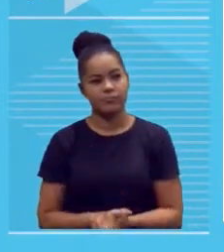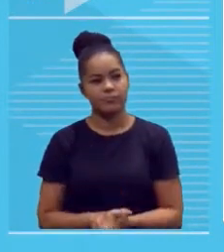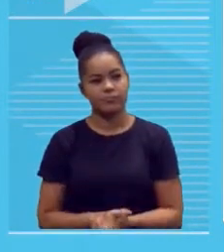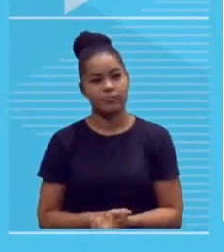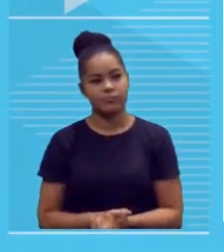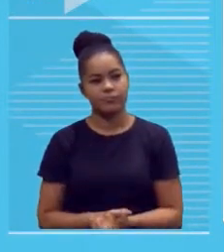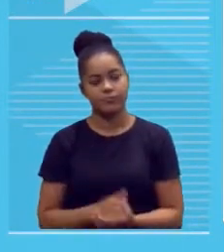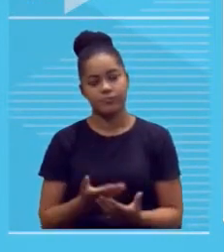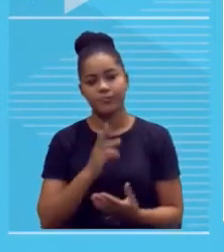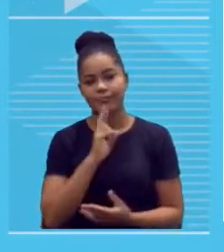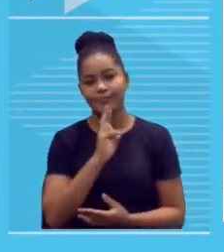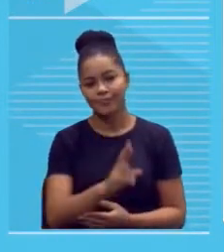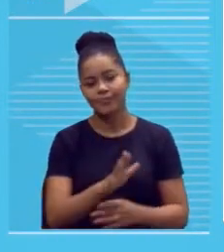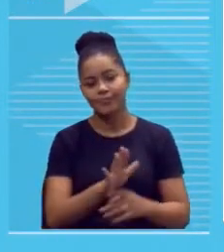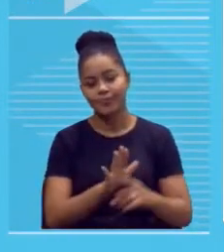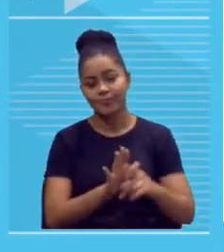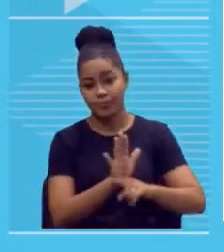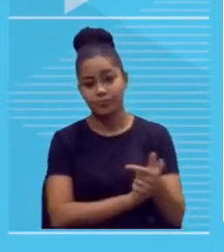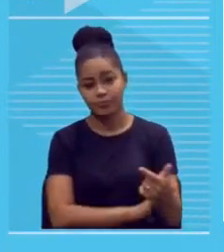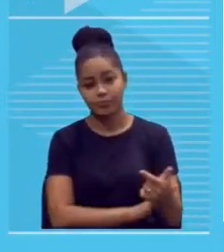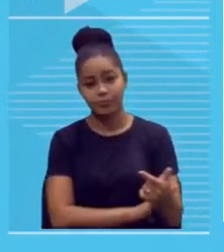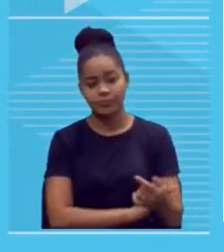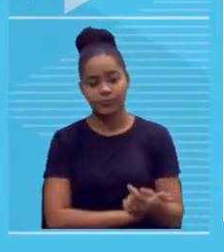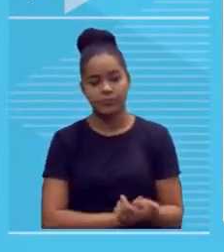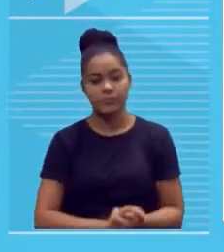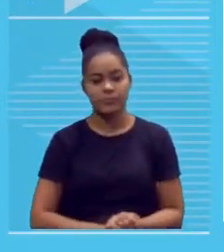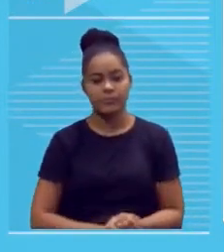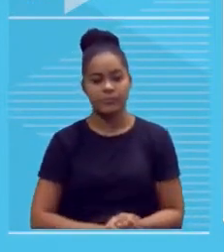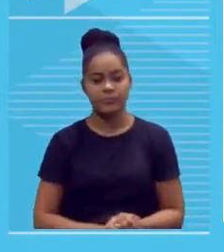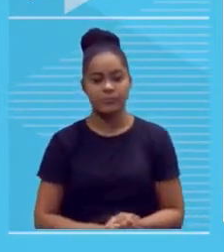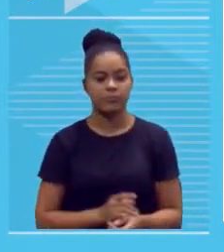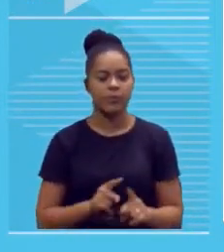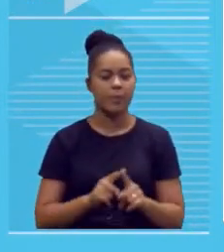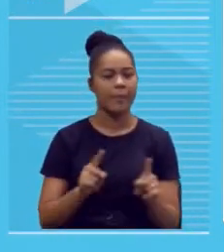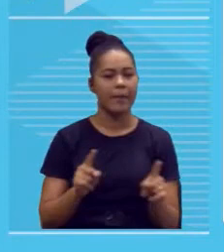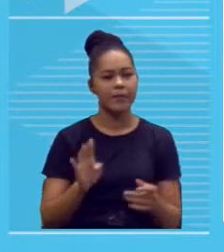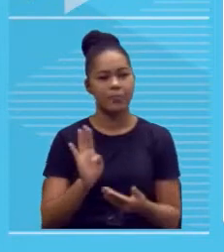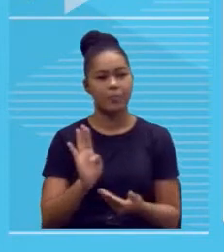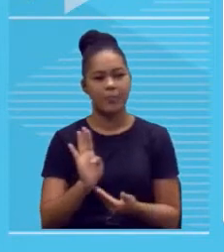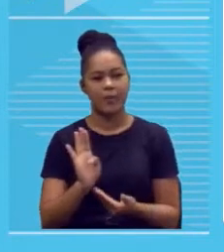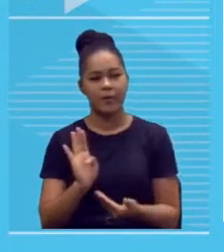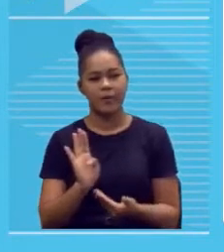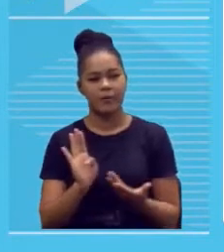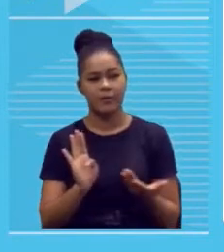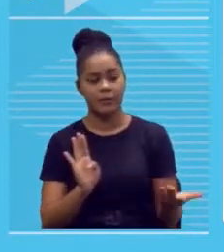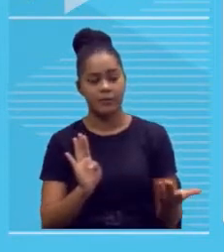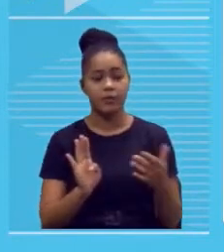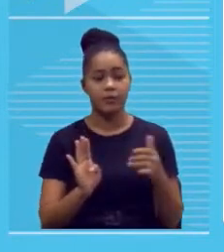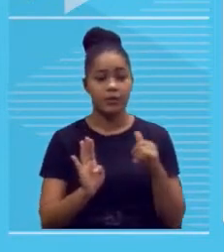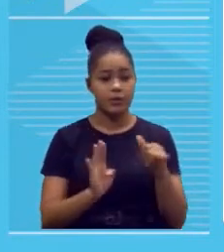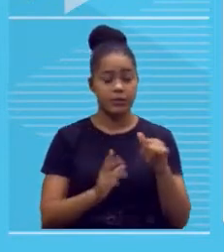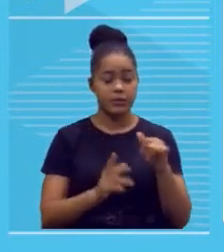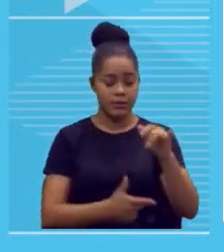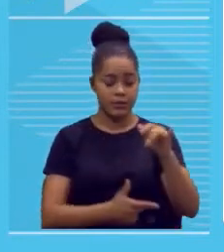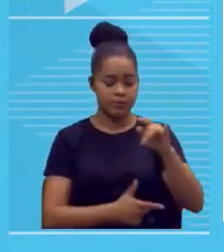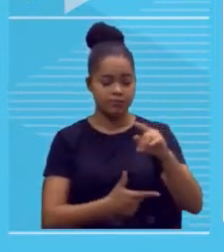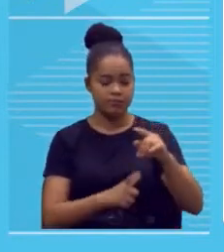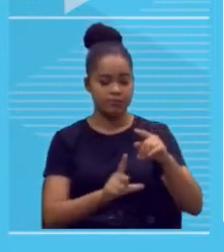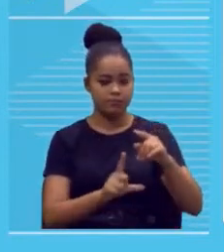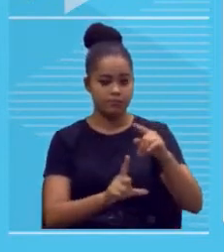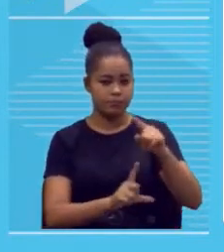2, professor. O teu coeficiente angular, ele é negativo. Professor, e cadê o B? Gente, em gráficos, em